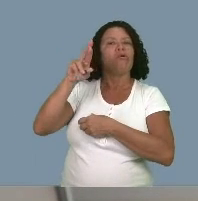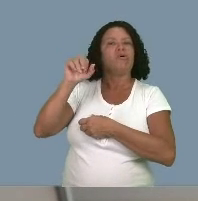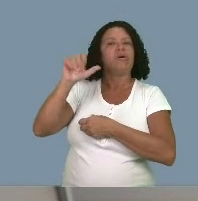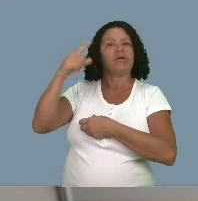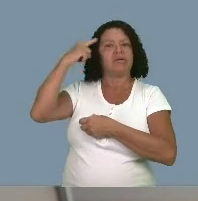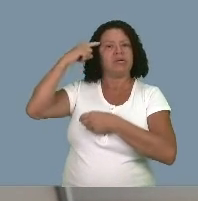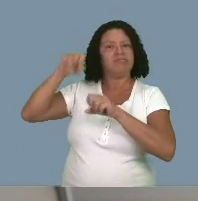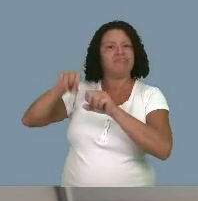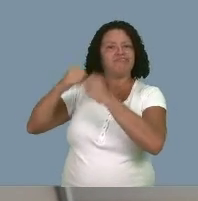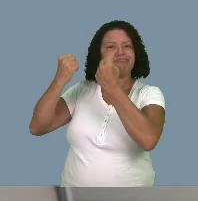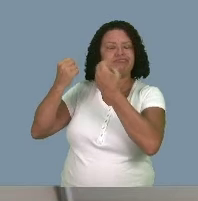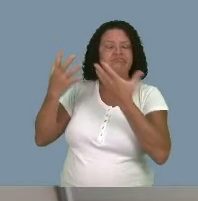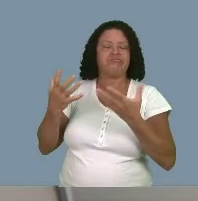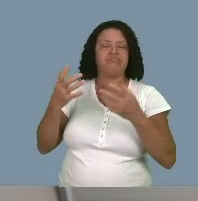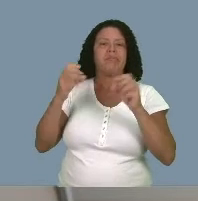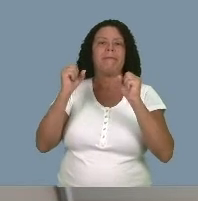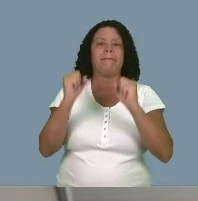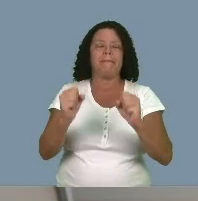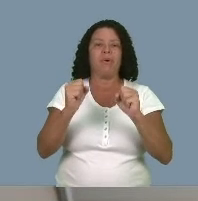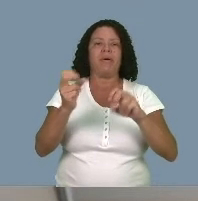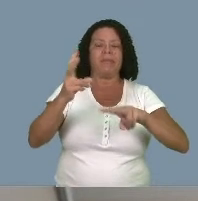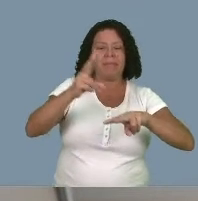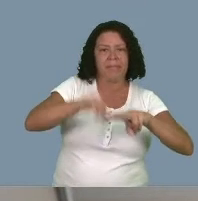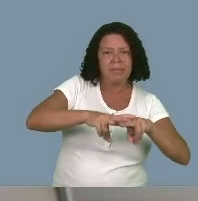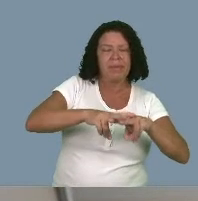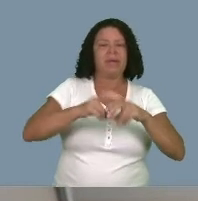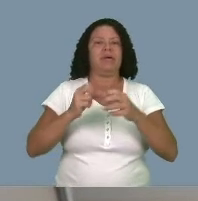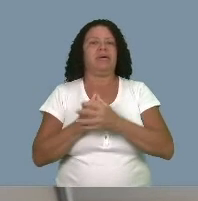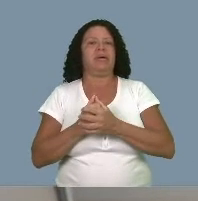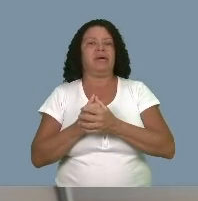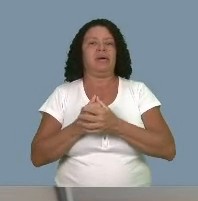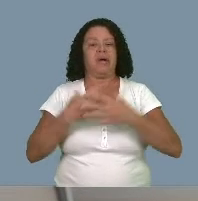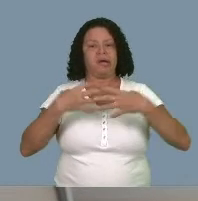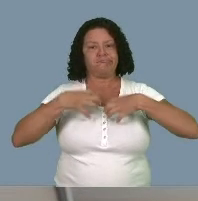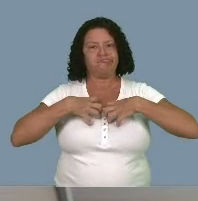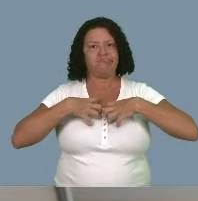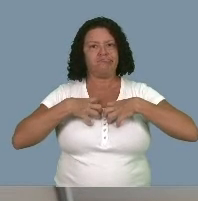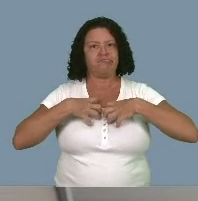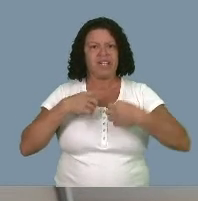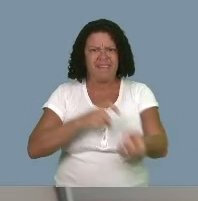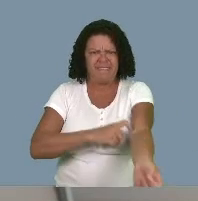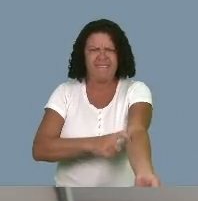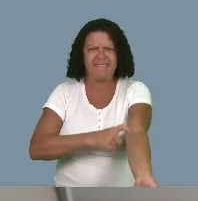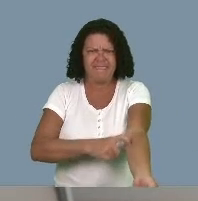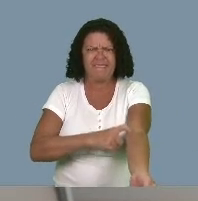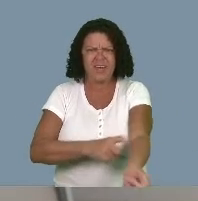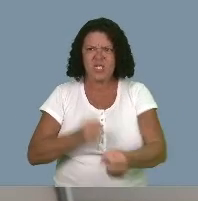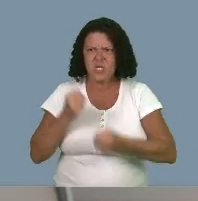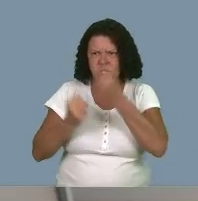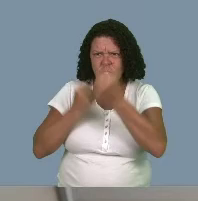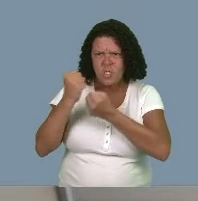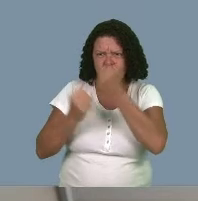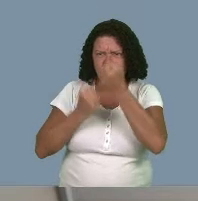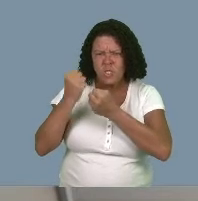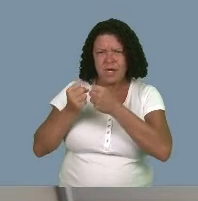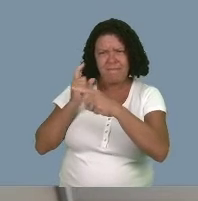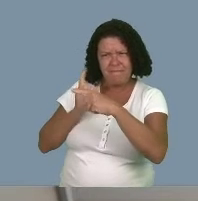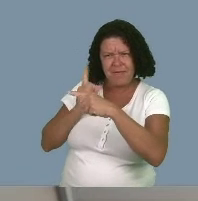Pois ainda estamos presos na rebeldia, no comportamento agressivo, no comportamento